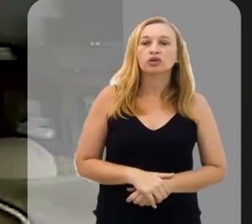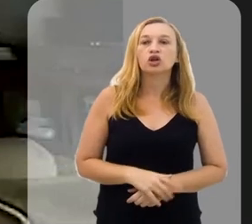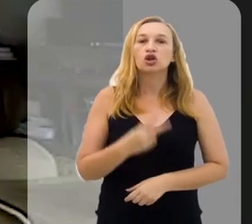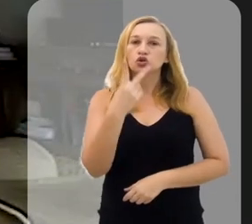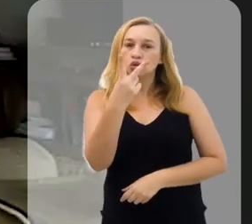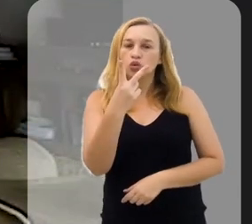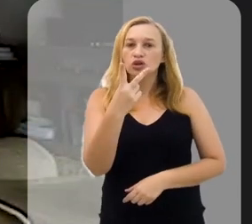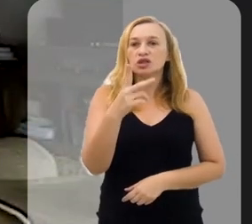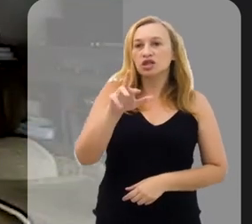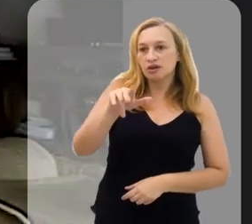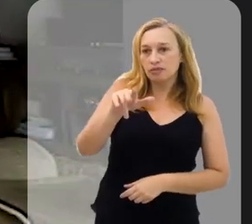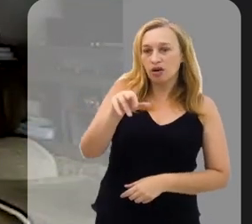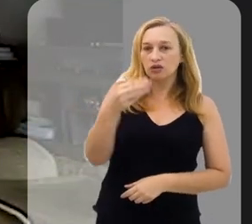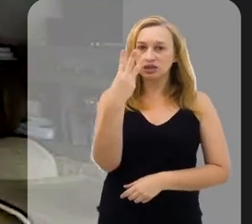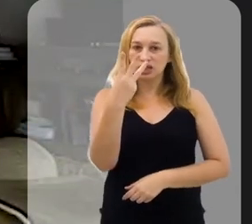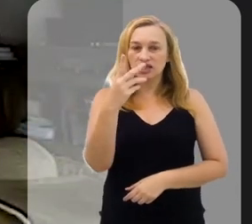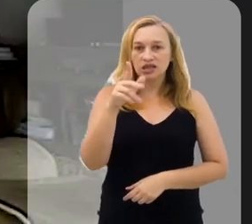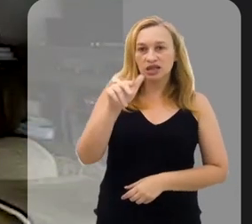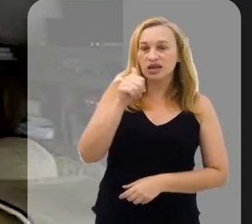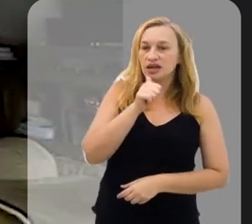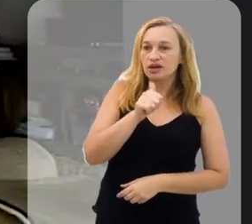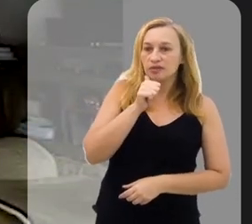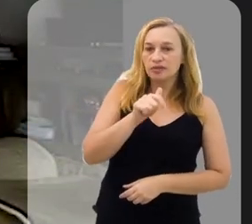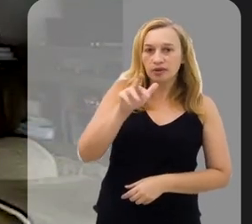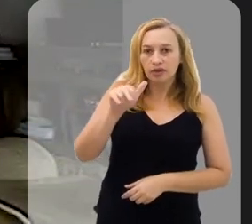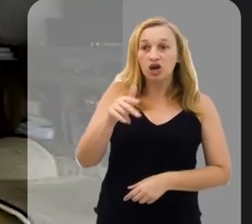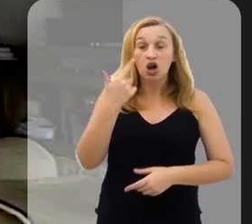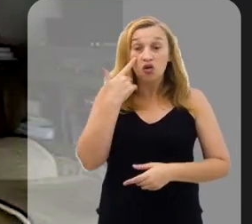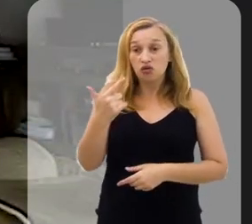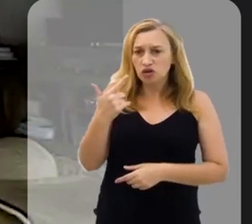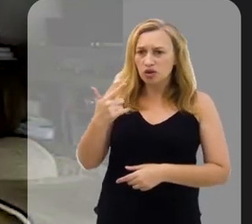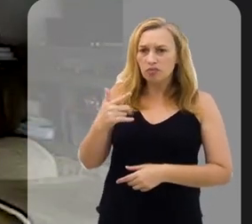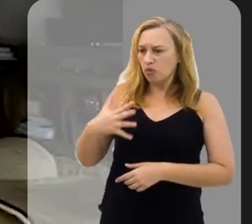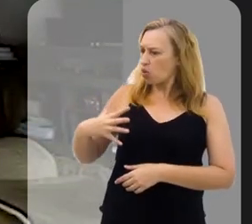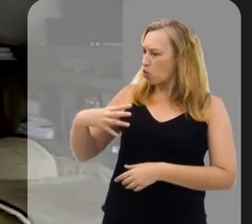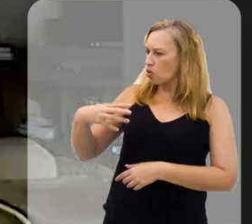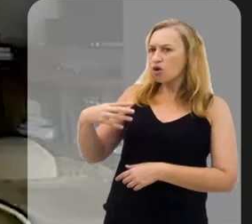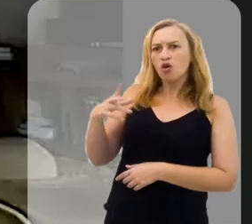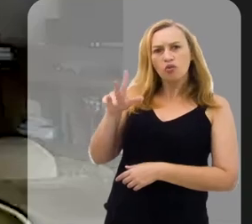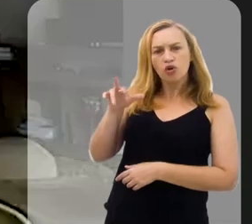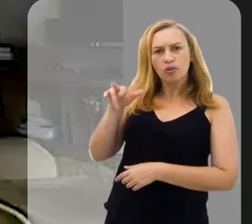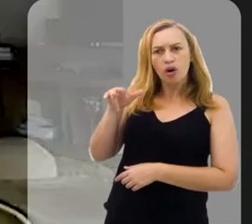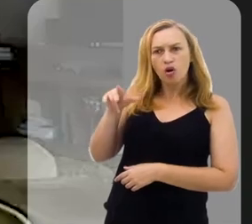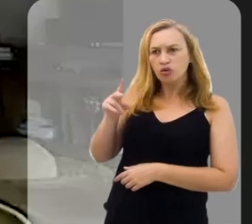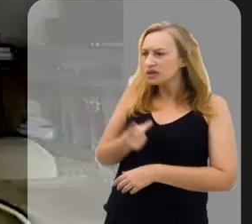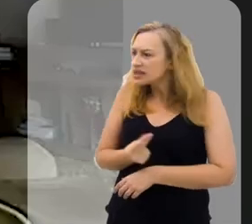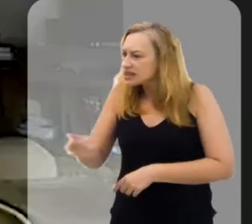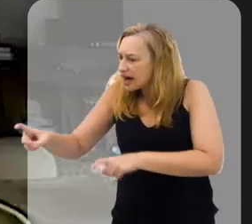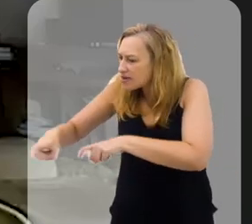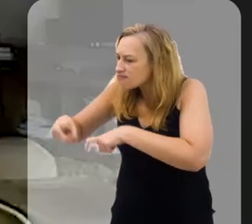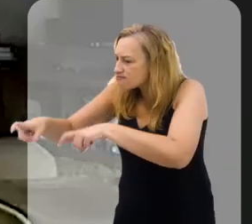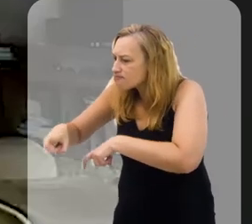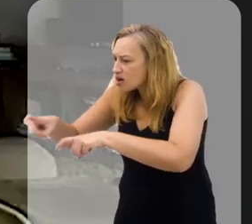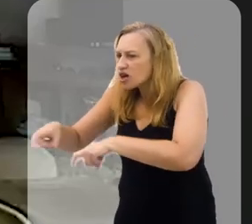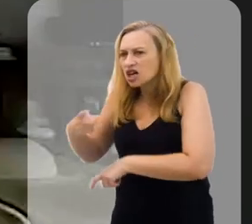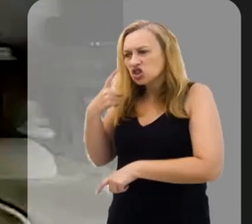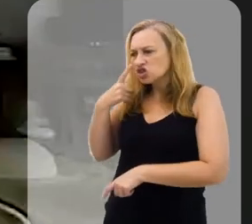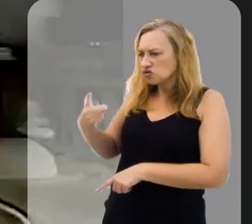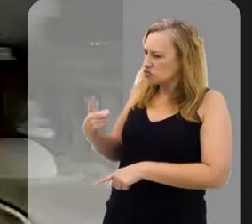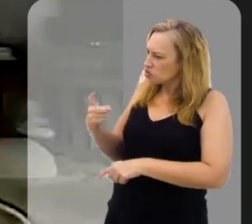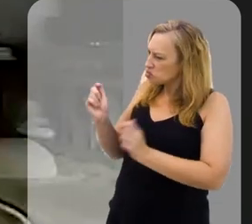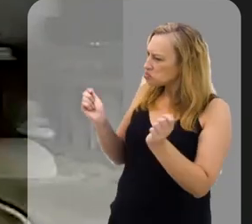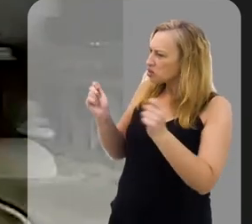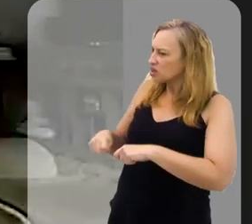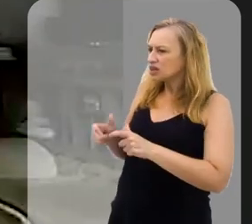e eu tenho 2 irmãos e 2 irmãs, e eu comecei a ver os meus irmãos saindo da lavoura. E a